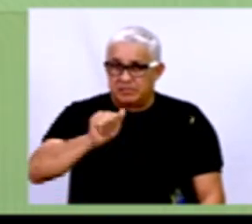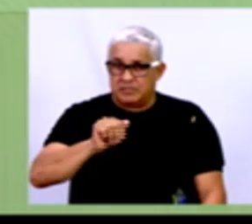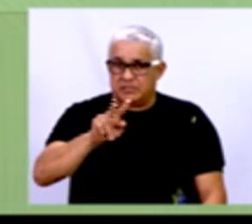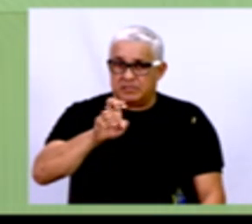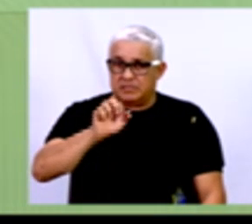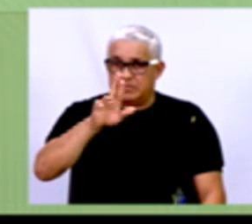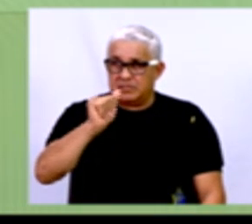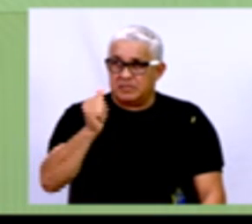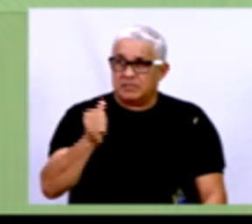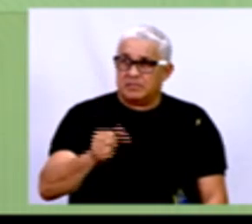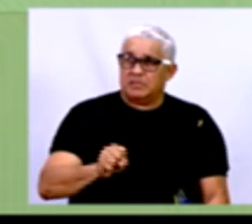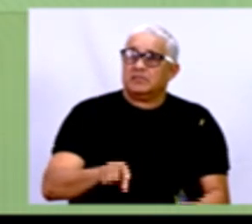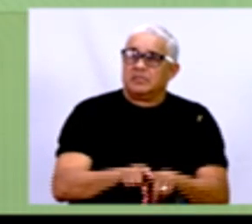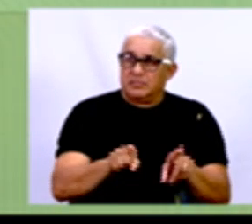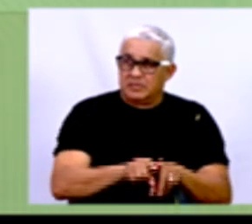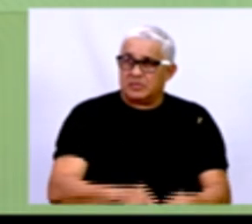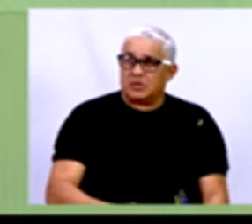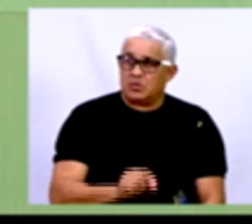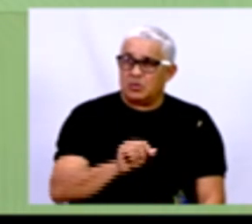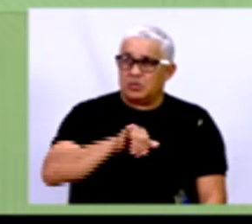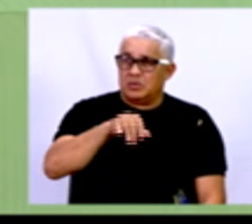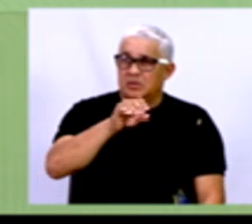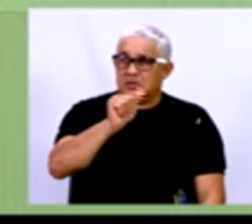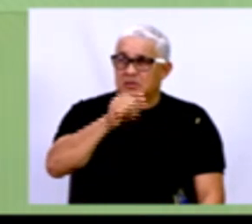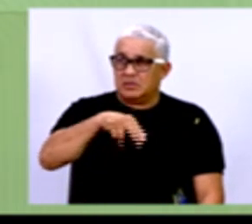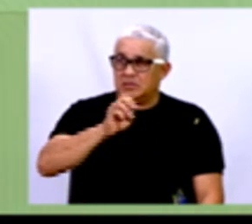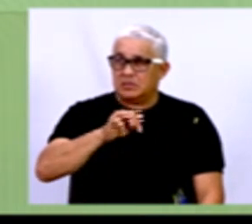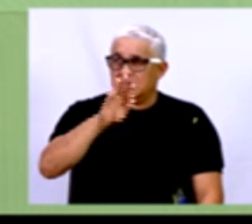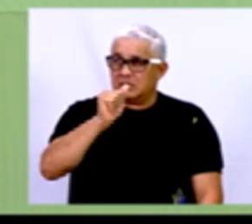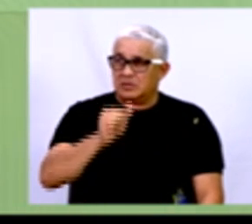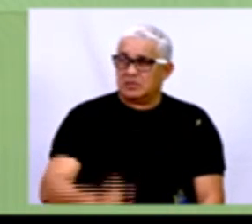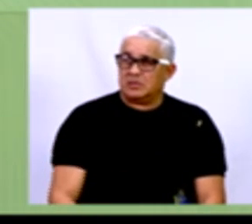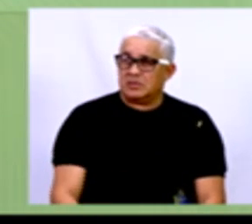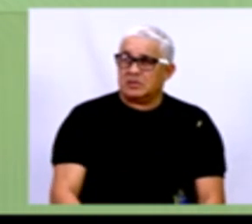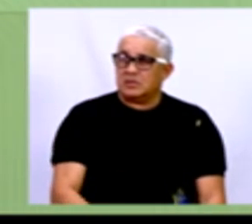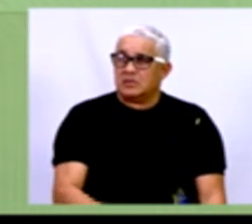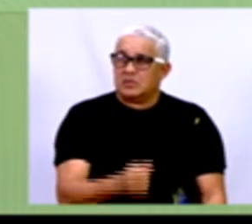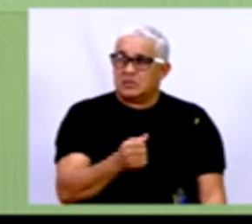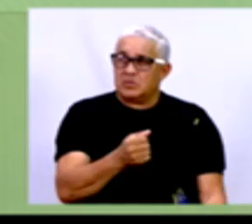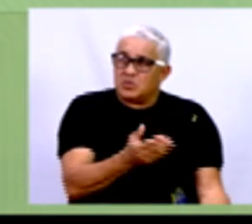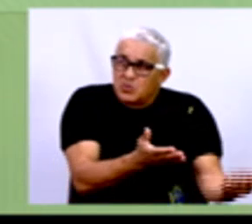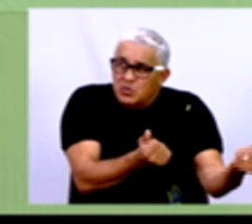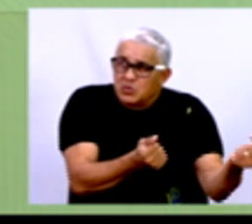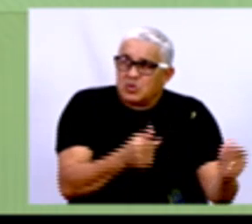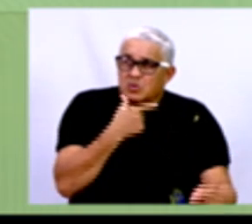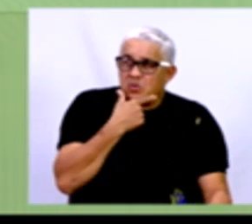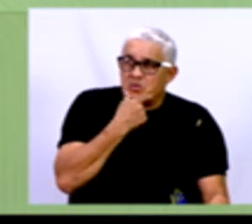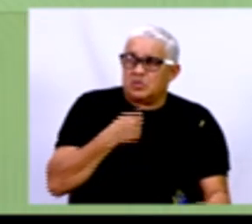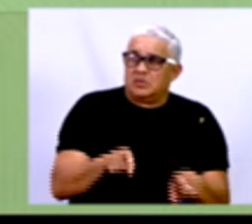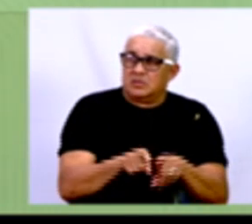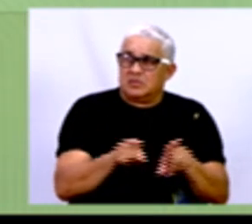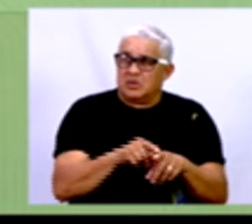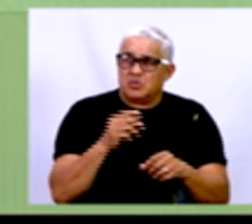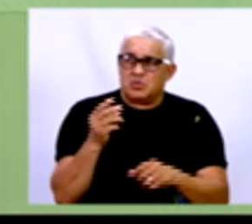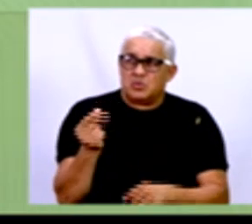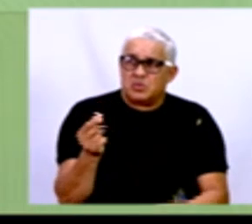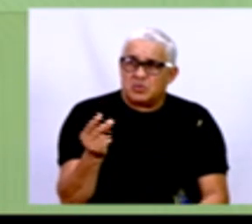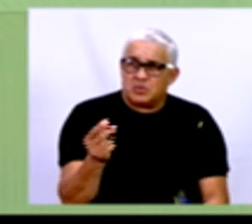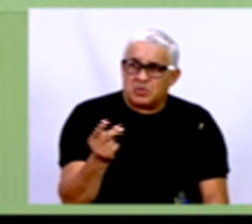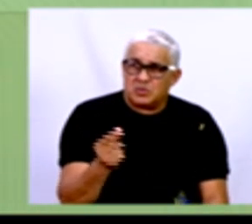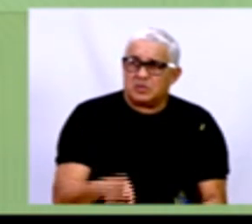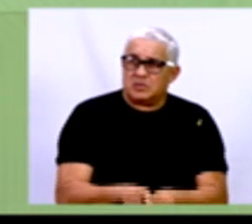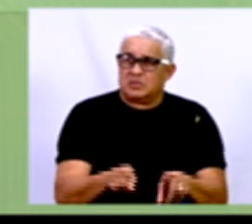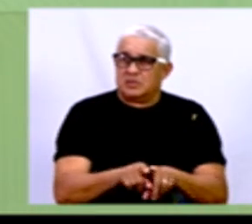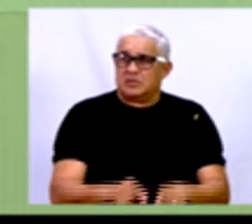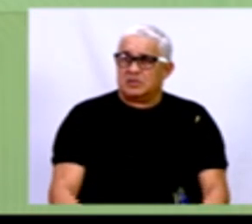de alferes, arrastando a asa, mas ficavam longos meses debaixo do balaio. E